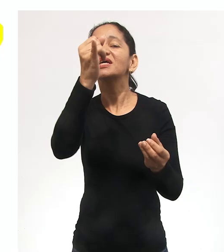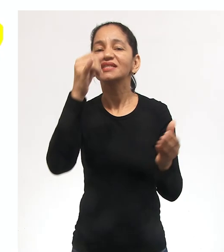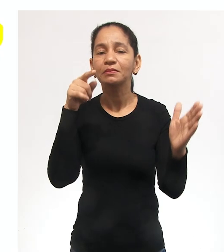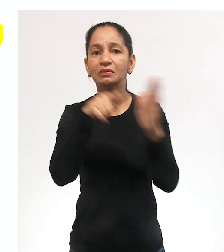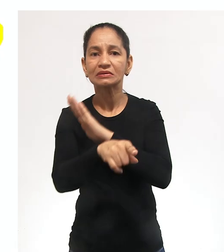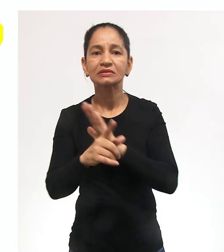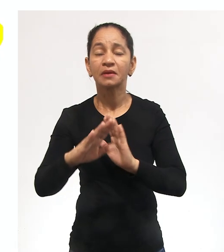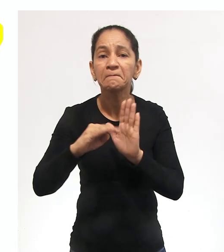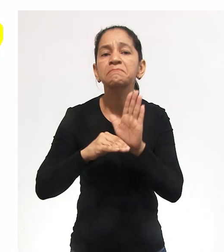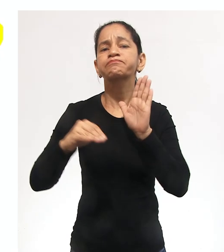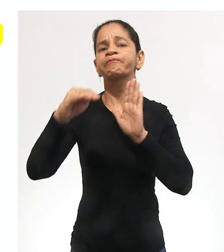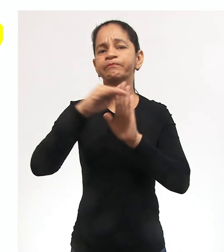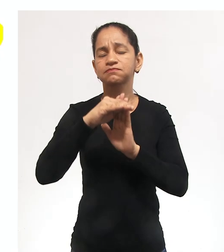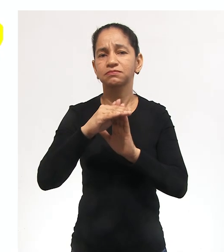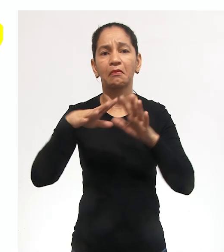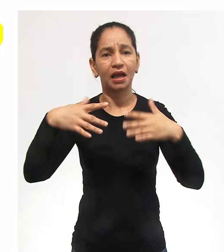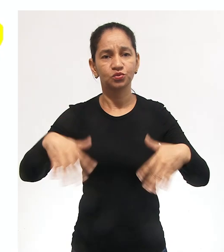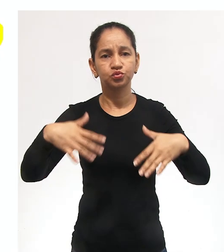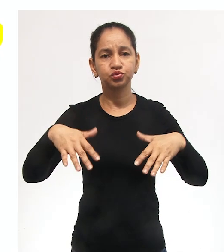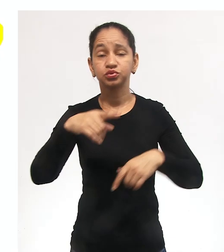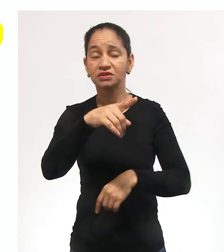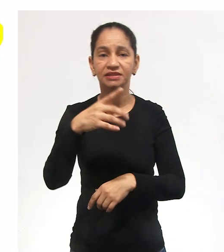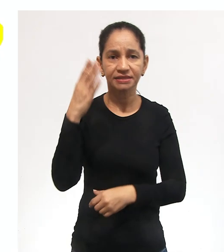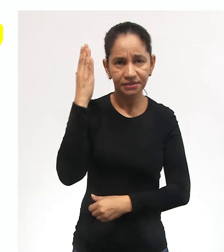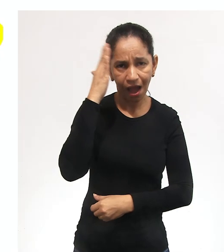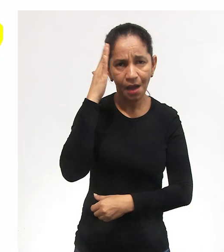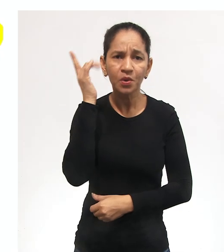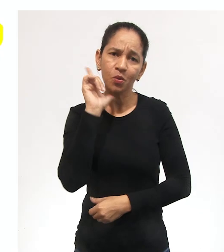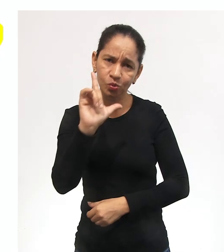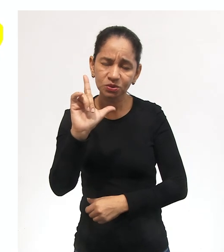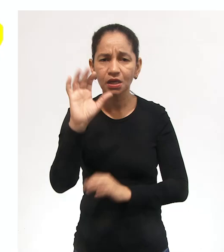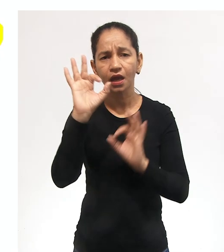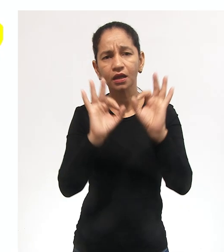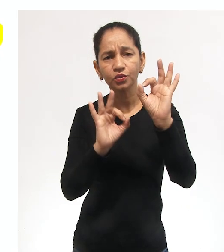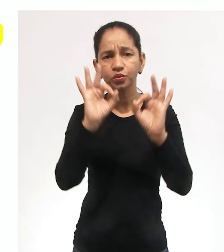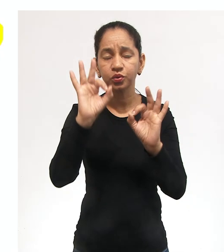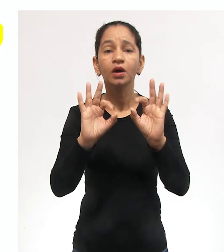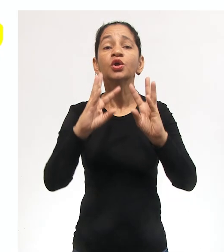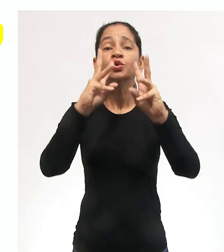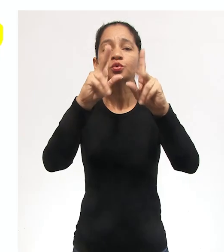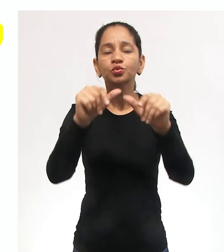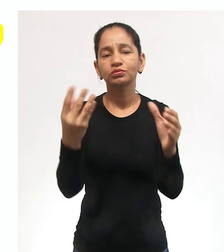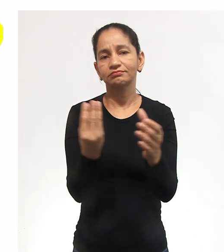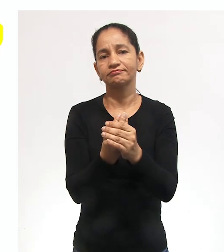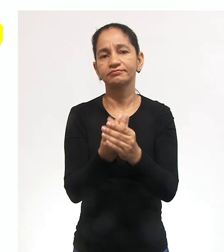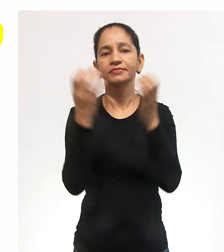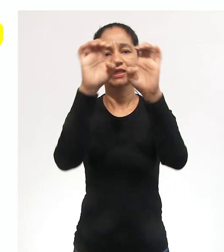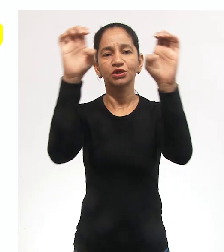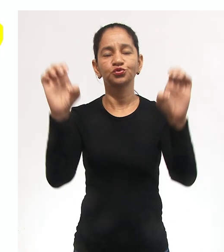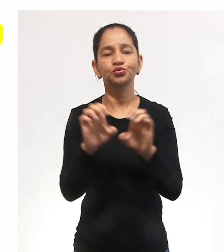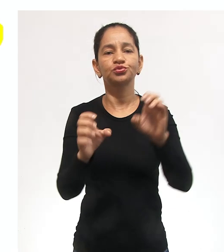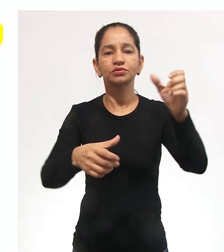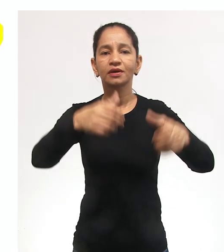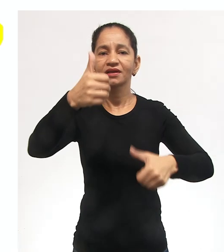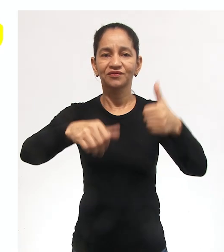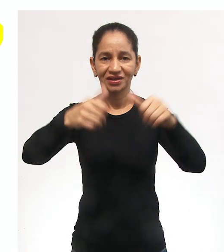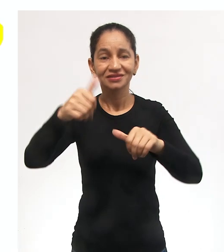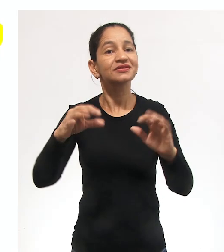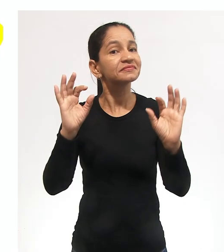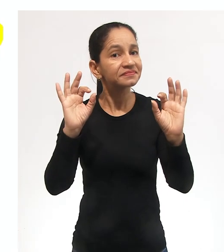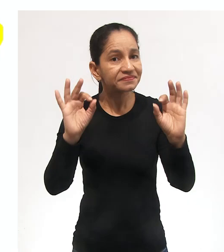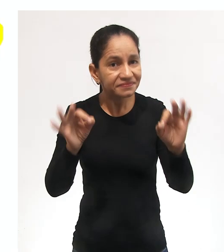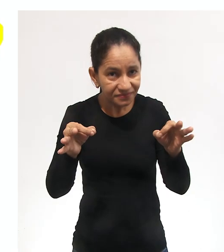perguntas mais difíceis e desafiadoras. Tudo isso faz parte do processo de avaliação daquela atividade desenvolvida.